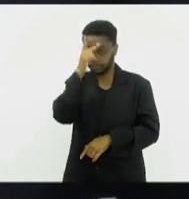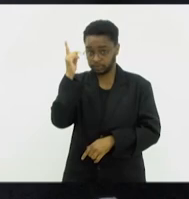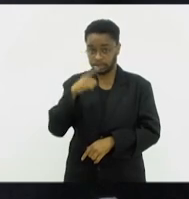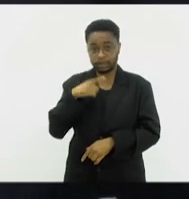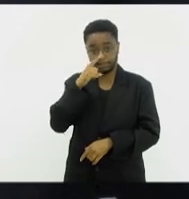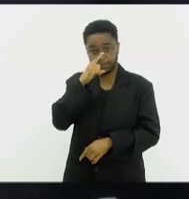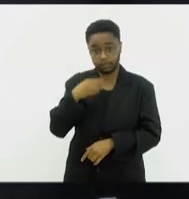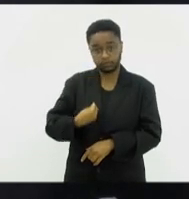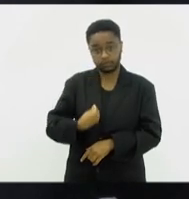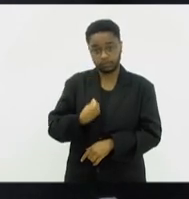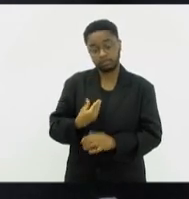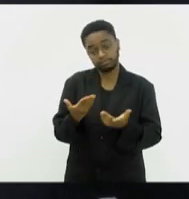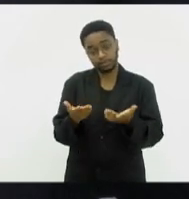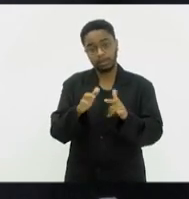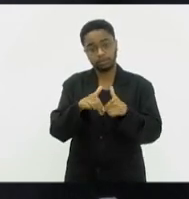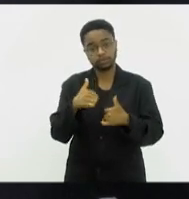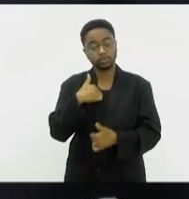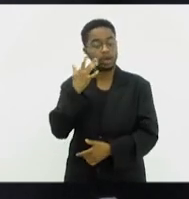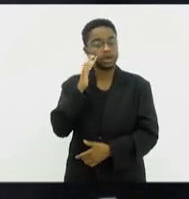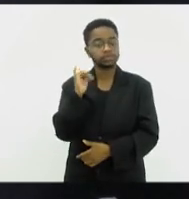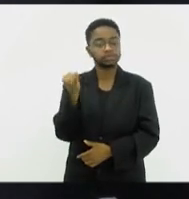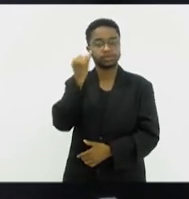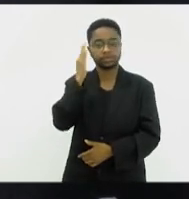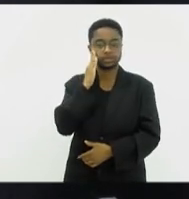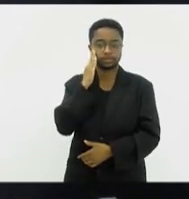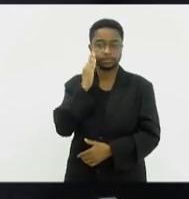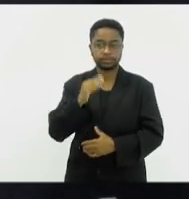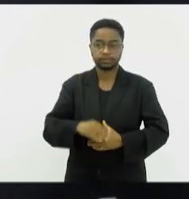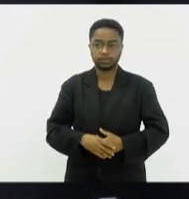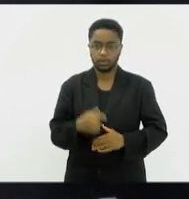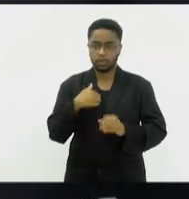É essa questão que eu considero essencial saber. Vossa